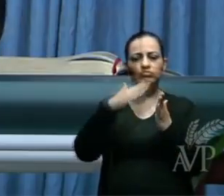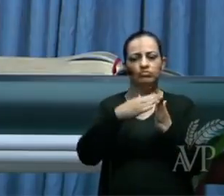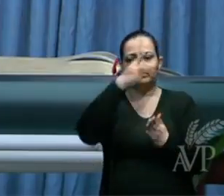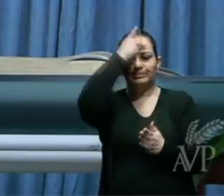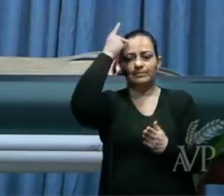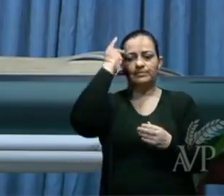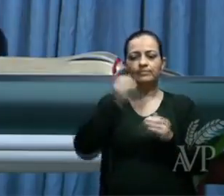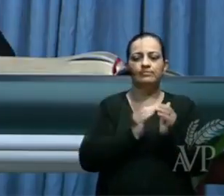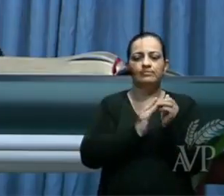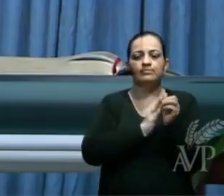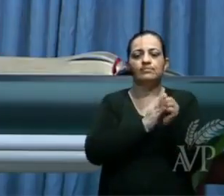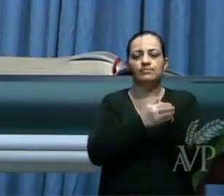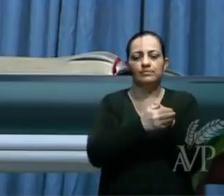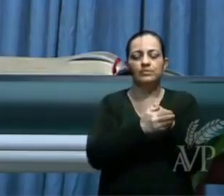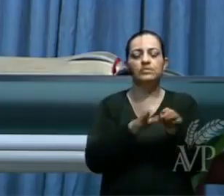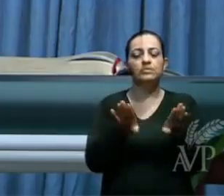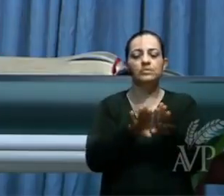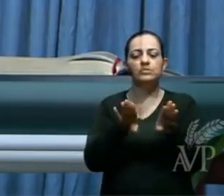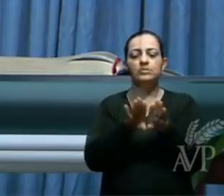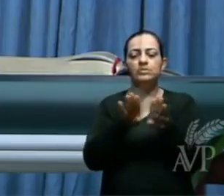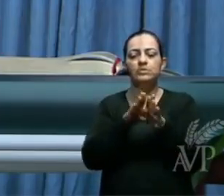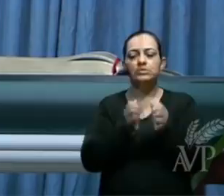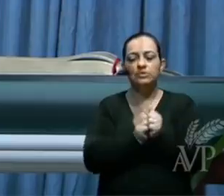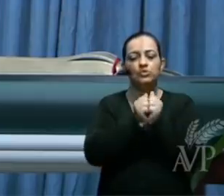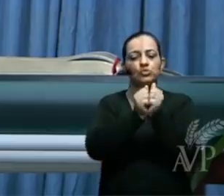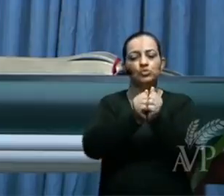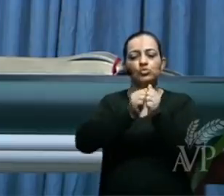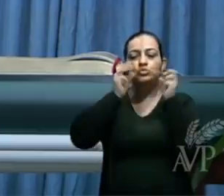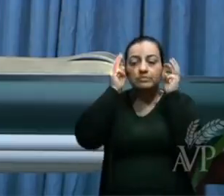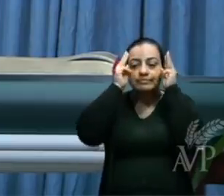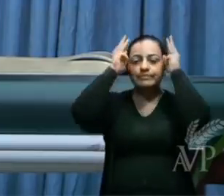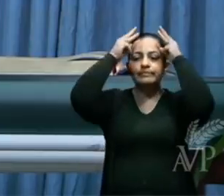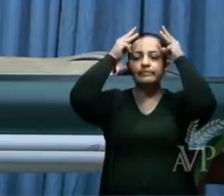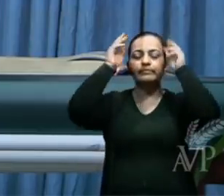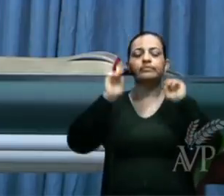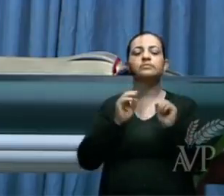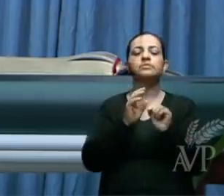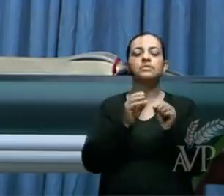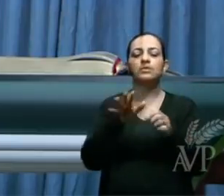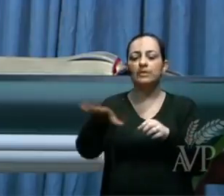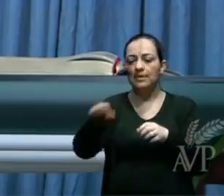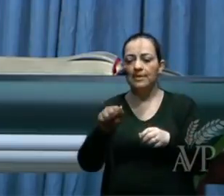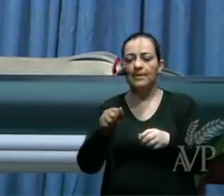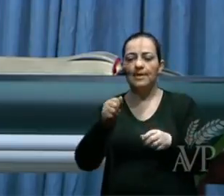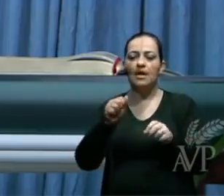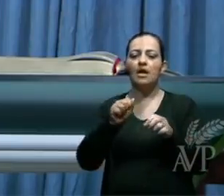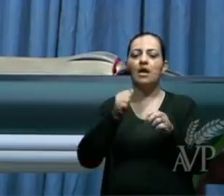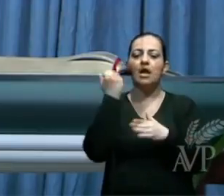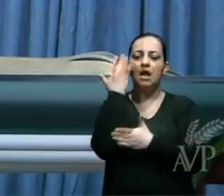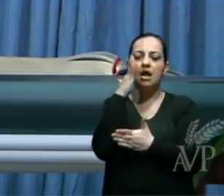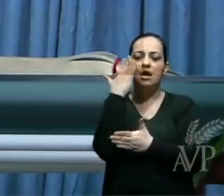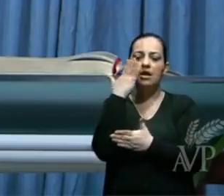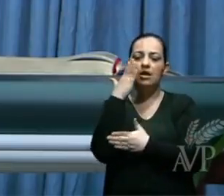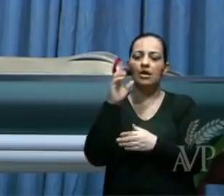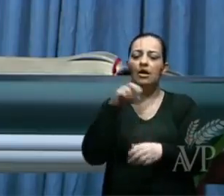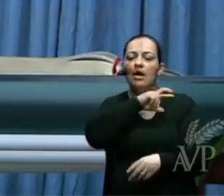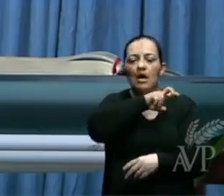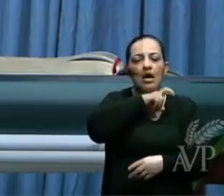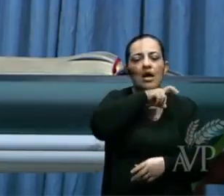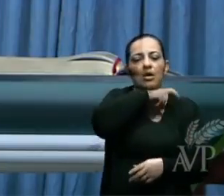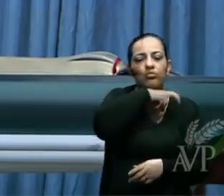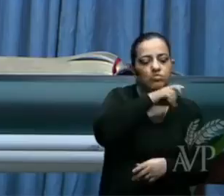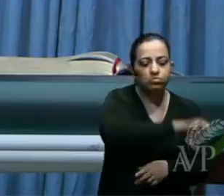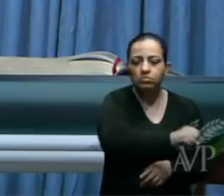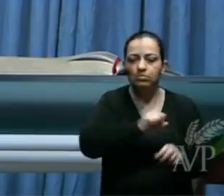como acompanhou a moisés pegasse a vara pela aaa a cobra